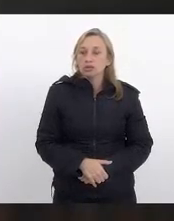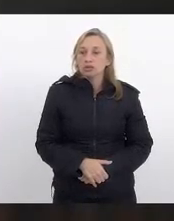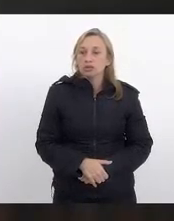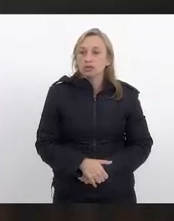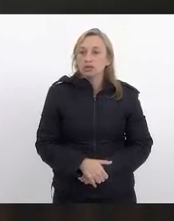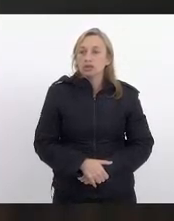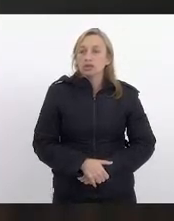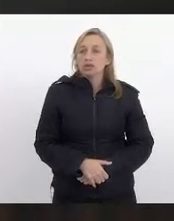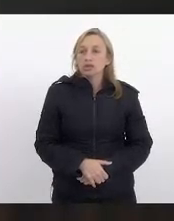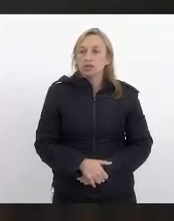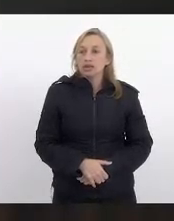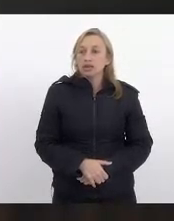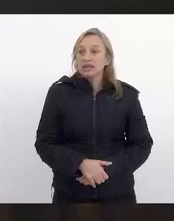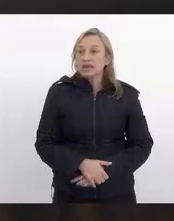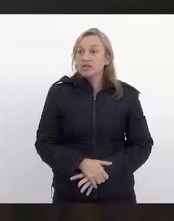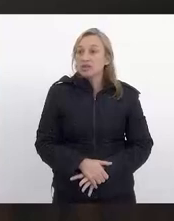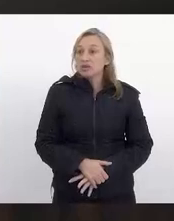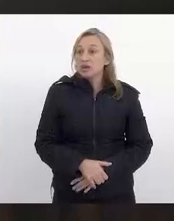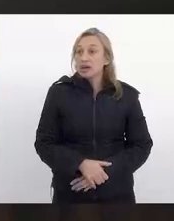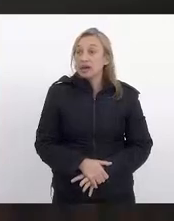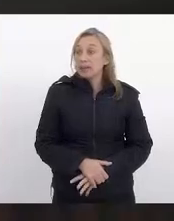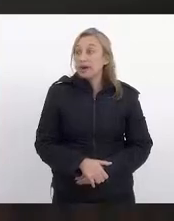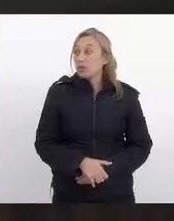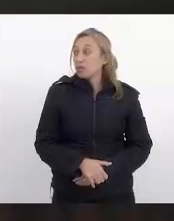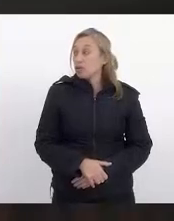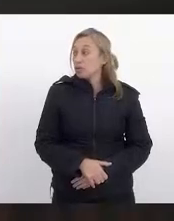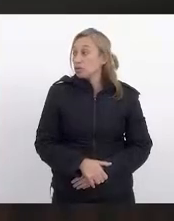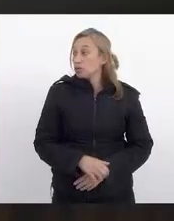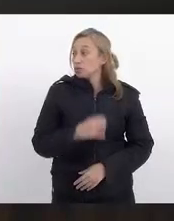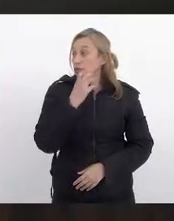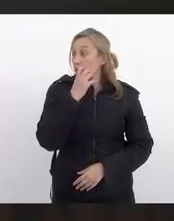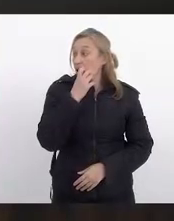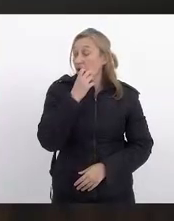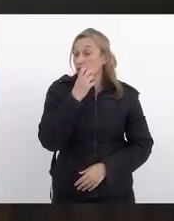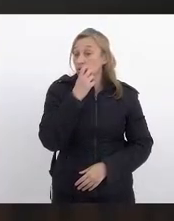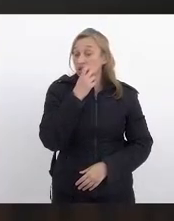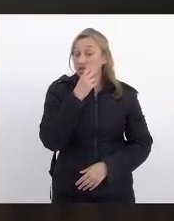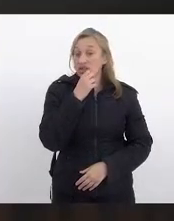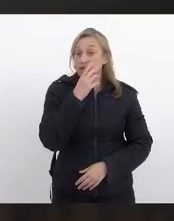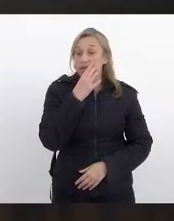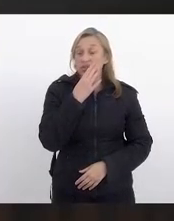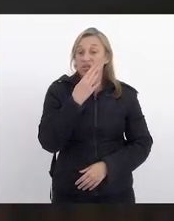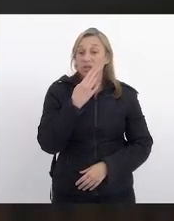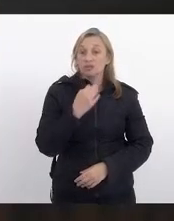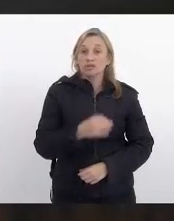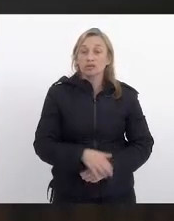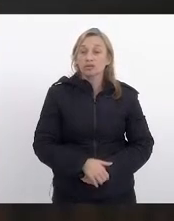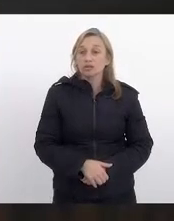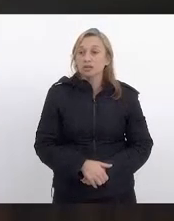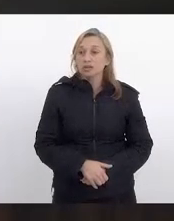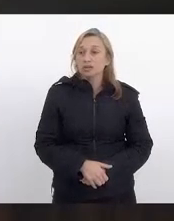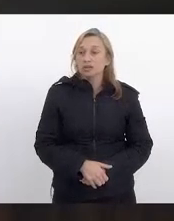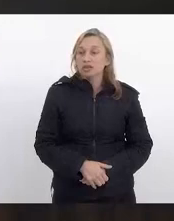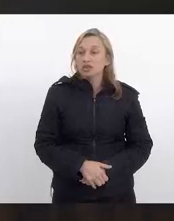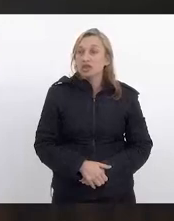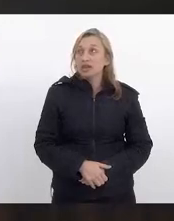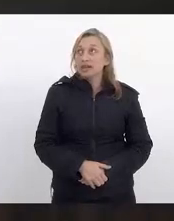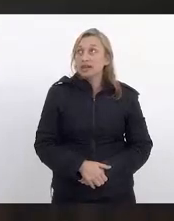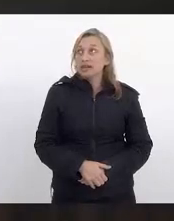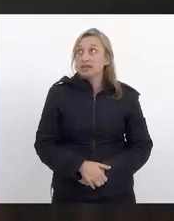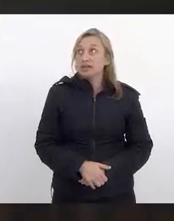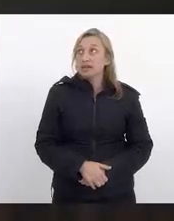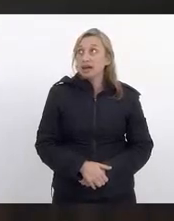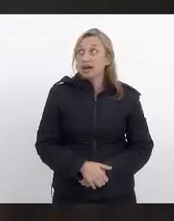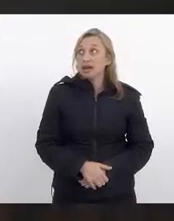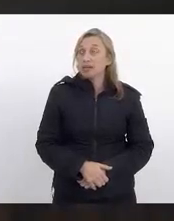que parecer das comissões de constituição e Justiça de transporte de Educação de assunto a criança adolescente idoso de orçamento Finanças fiscalização